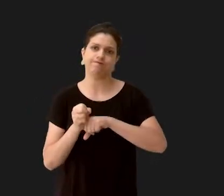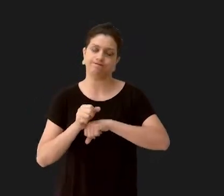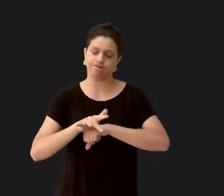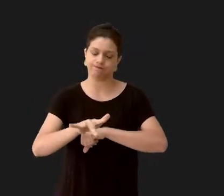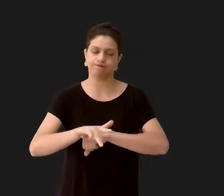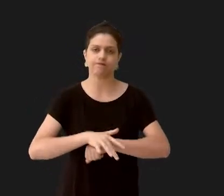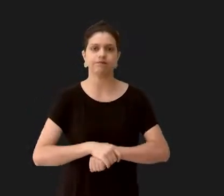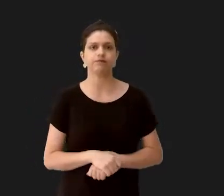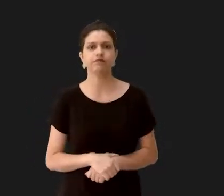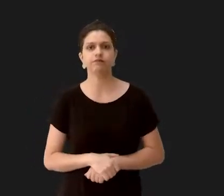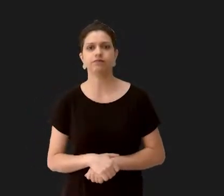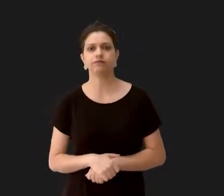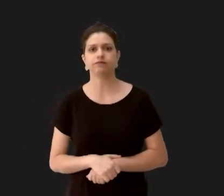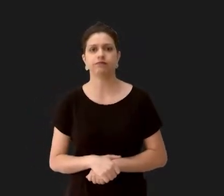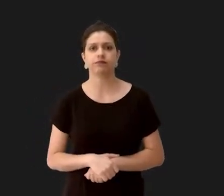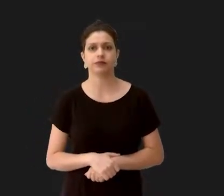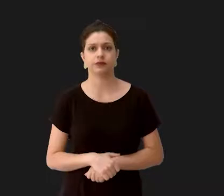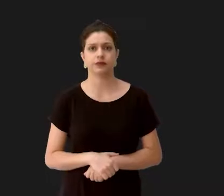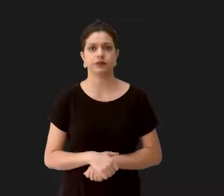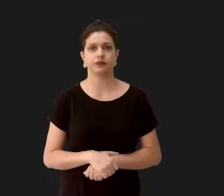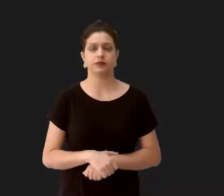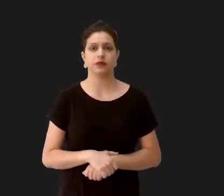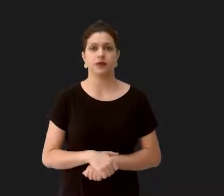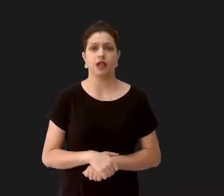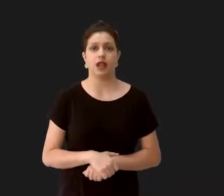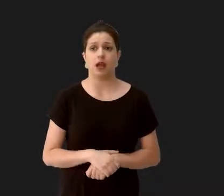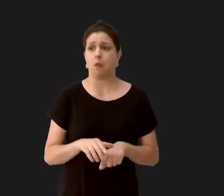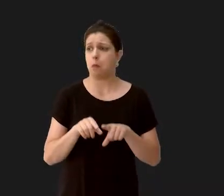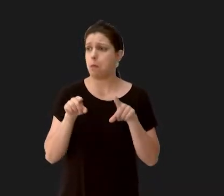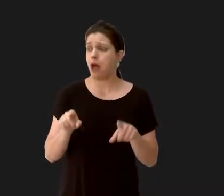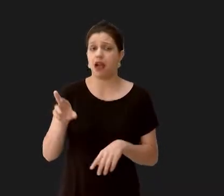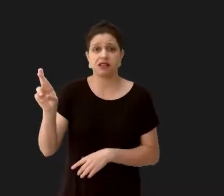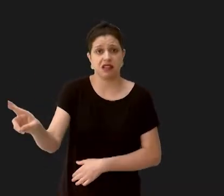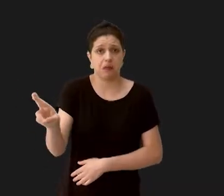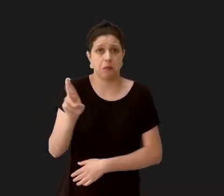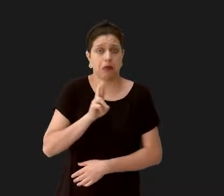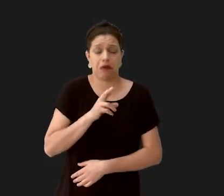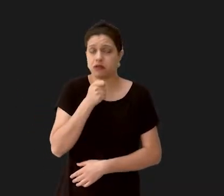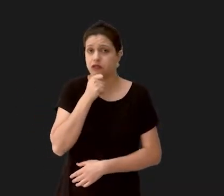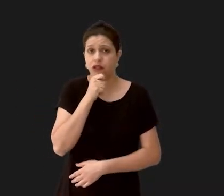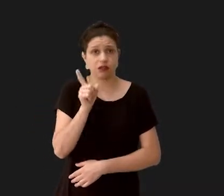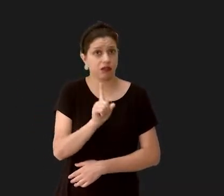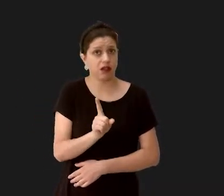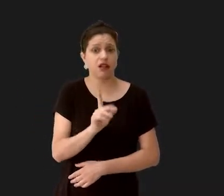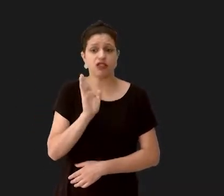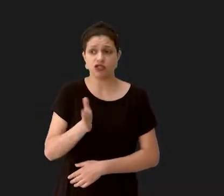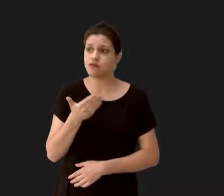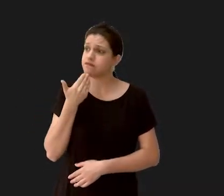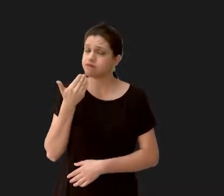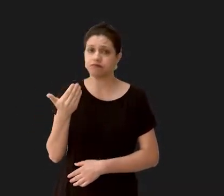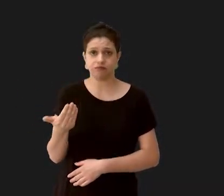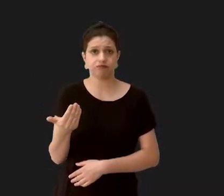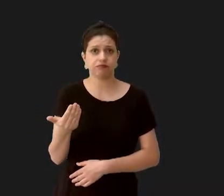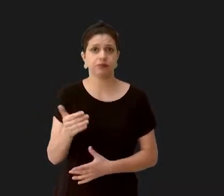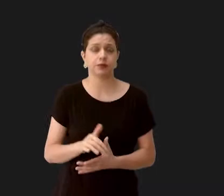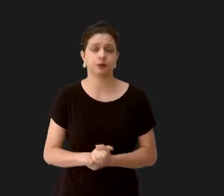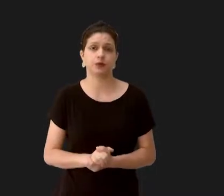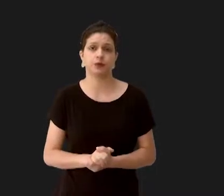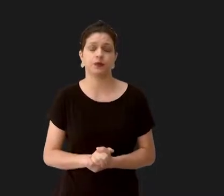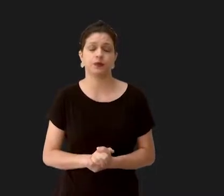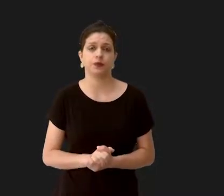urgência dessa pandemia que nos assombra. E não recebi nenhuma resposta até hoje.